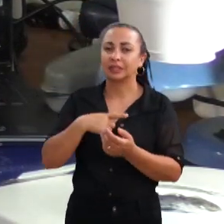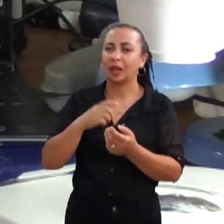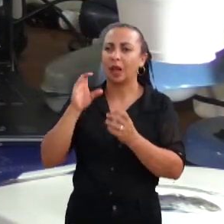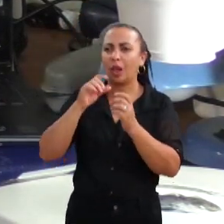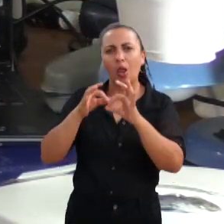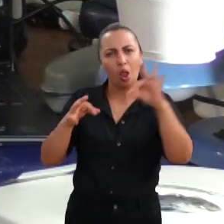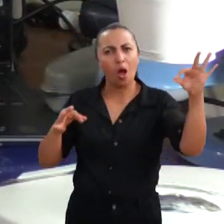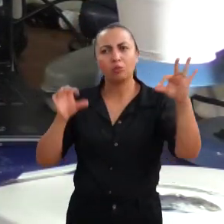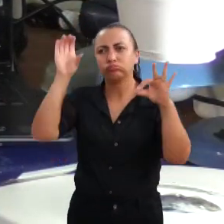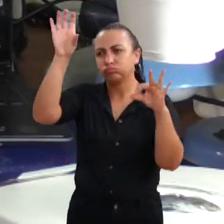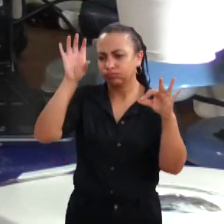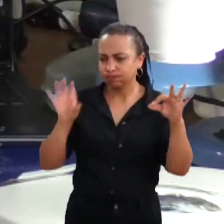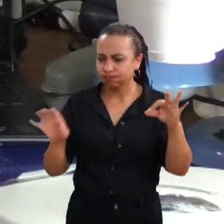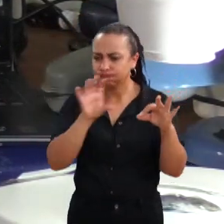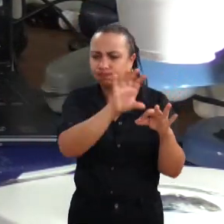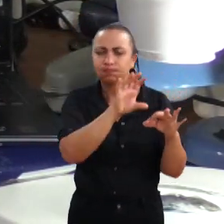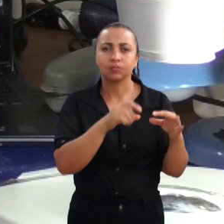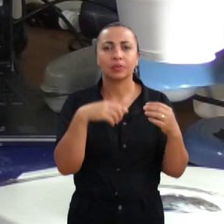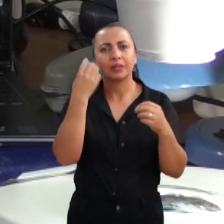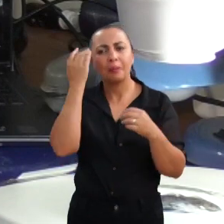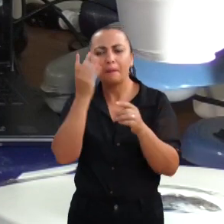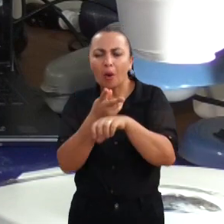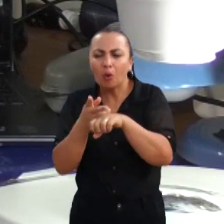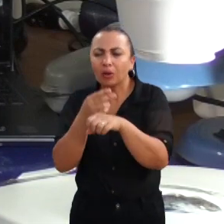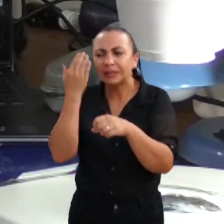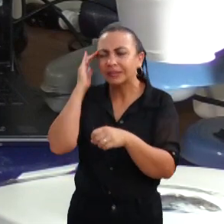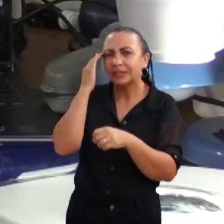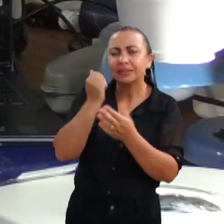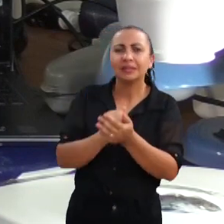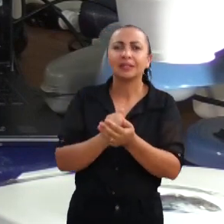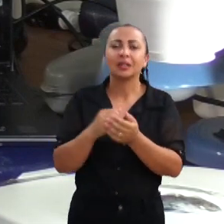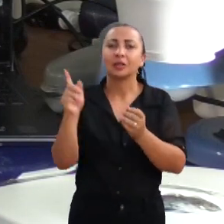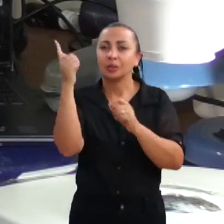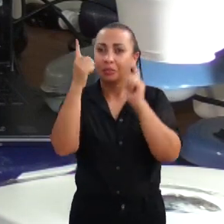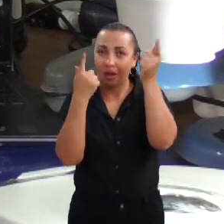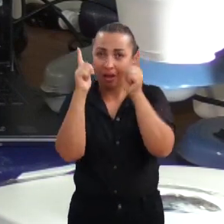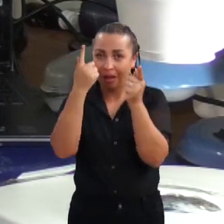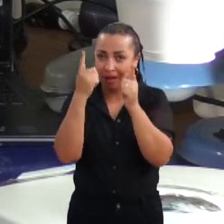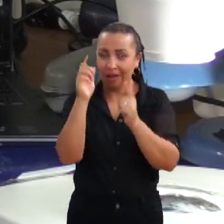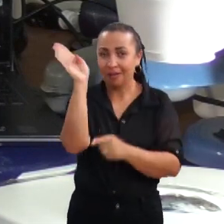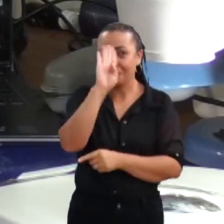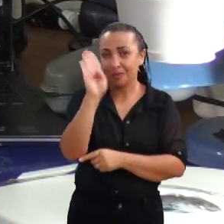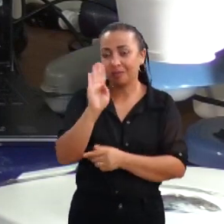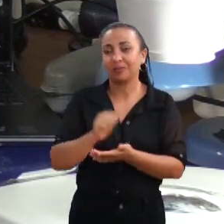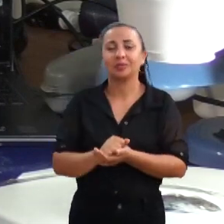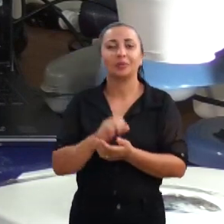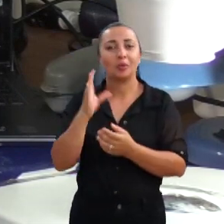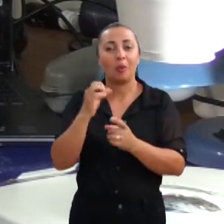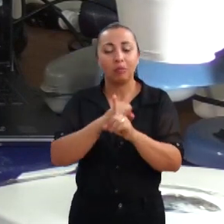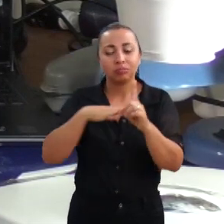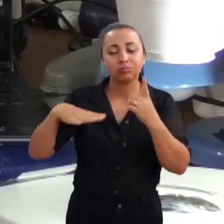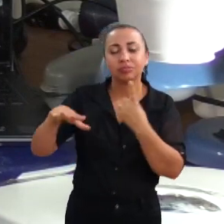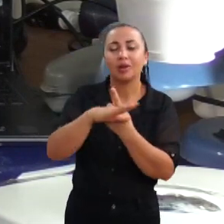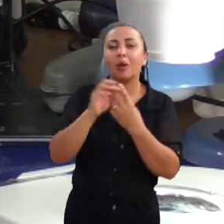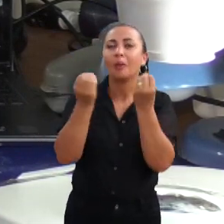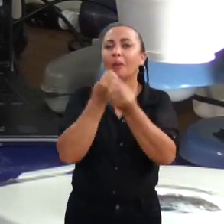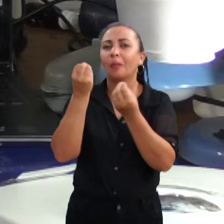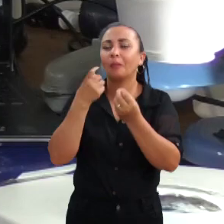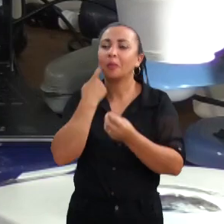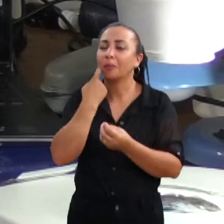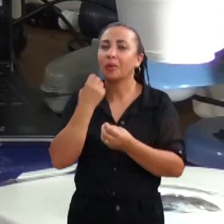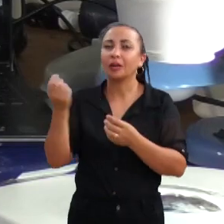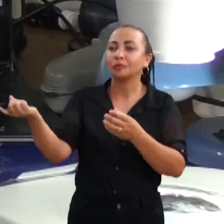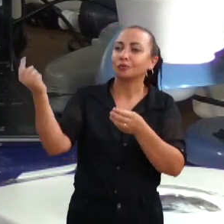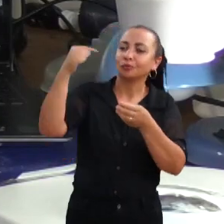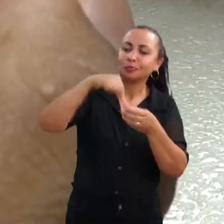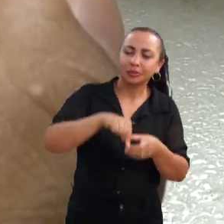uma certa distância e aí a gente está tentando entender através da biogeografia ou através da ecologia como é que esse